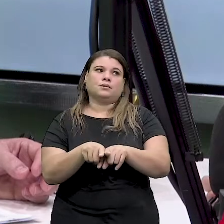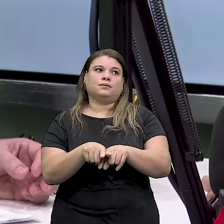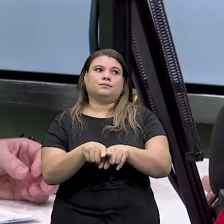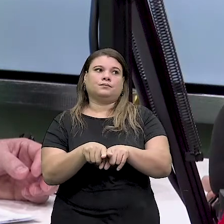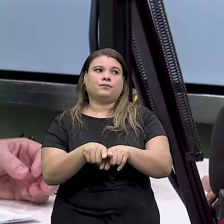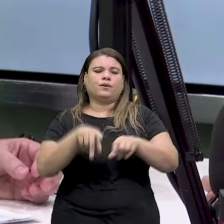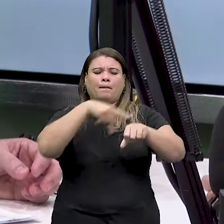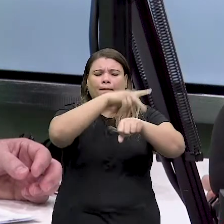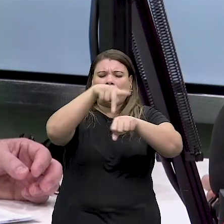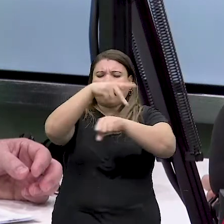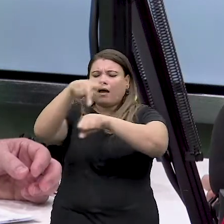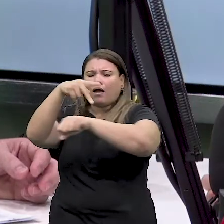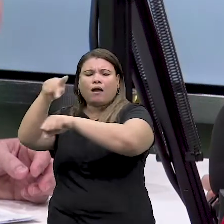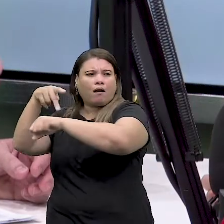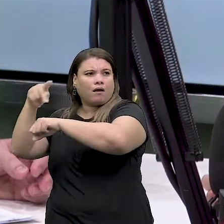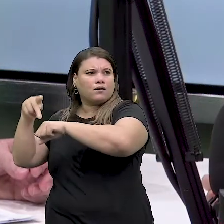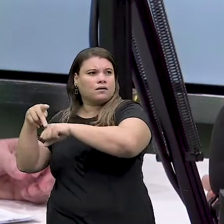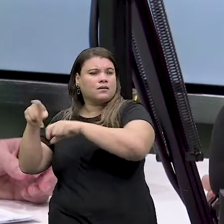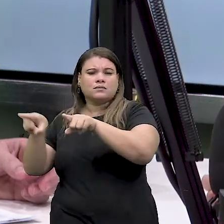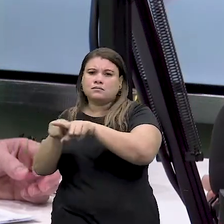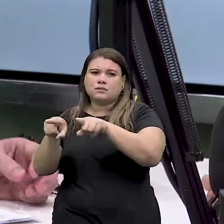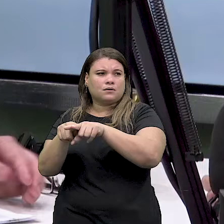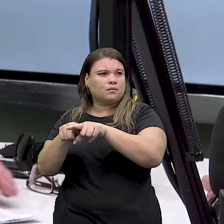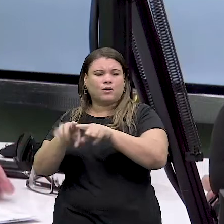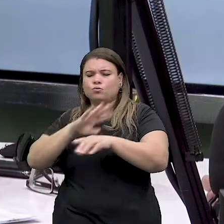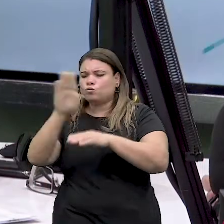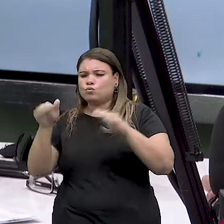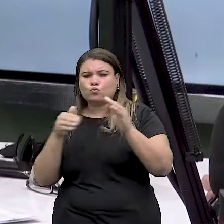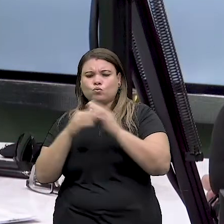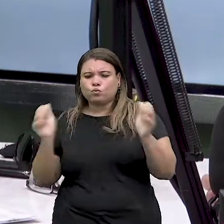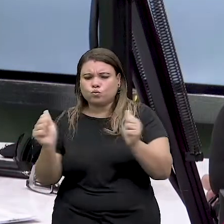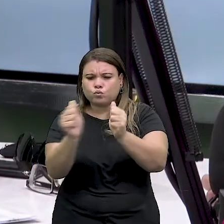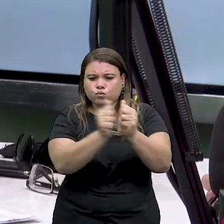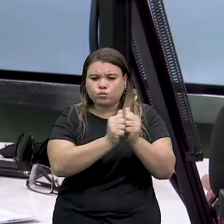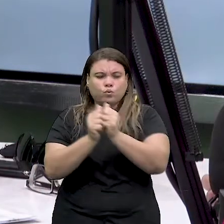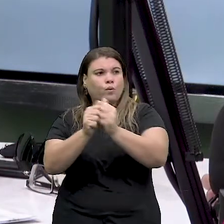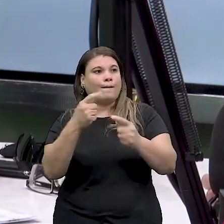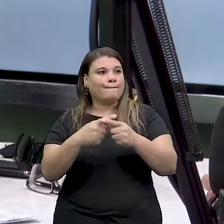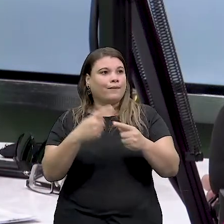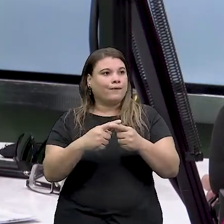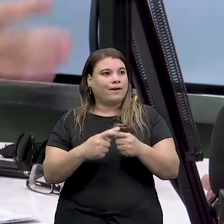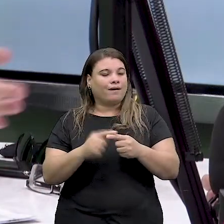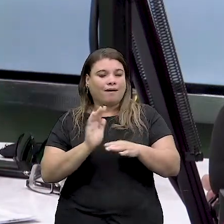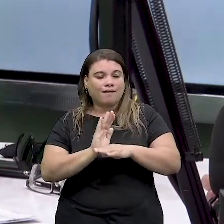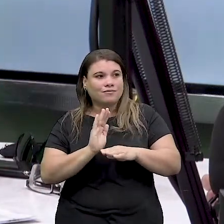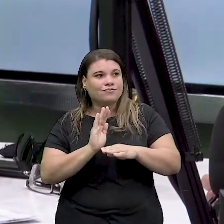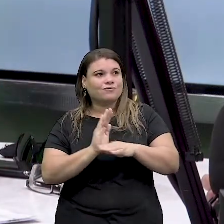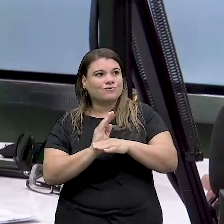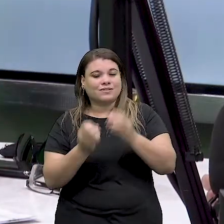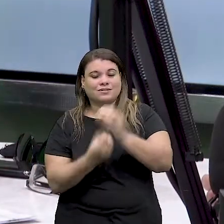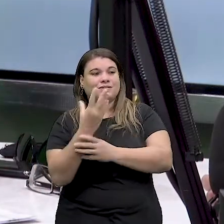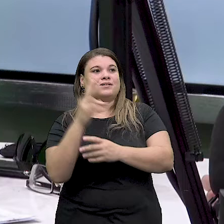vamos ficar mais nesses aí, que ocuparam outras terras. Então, sempre atrás do quê? O que estavam querendo? Querendo